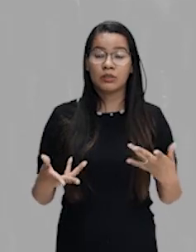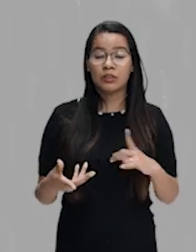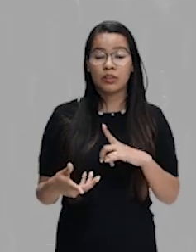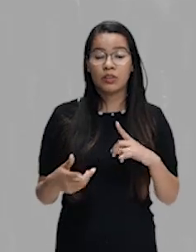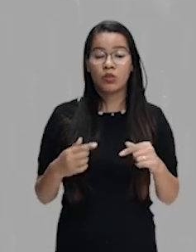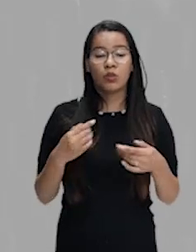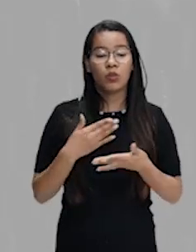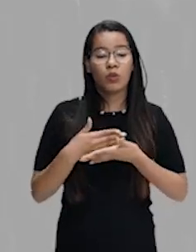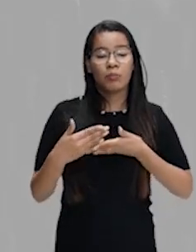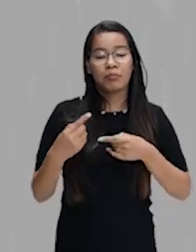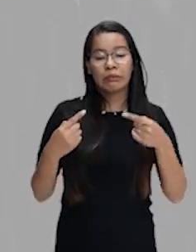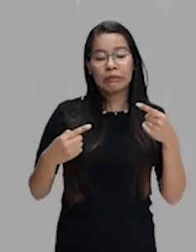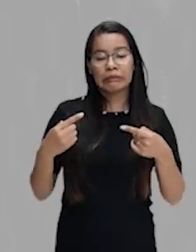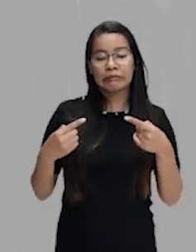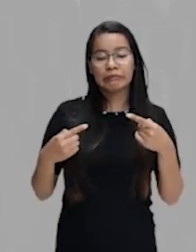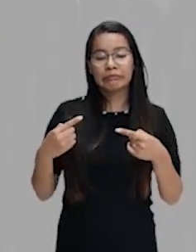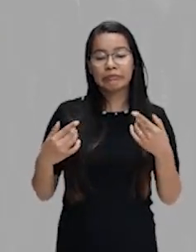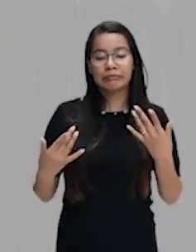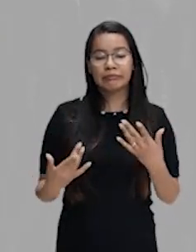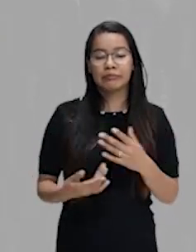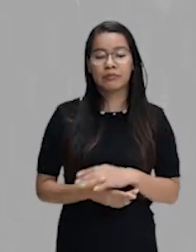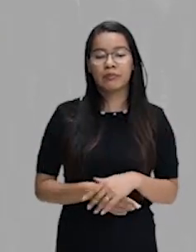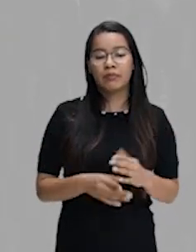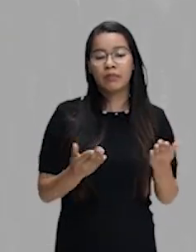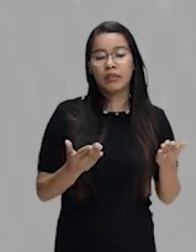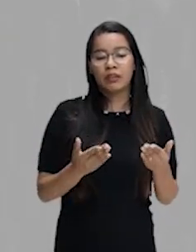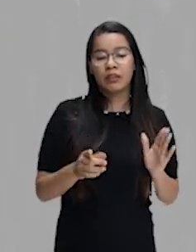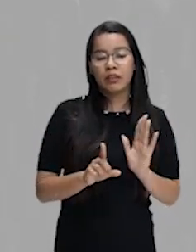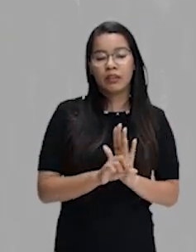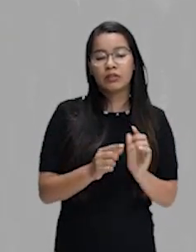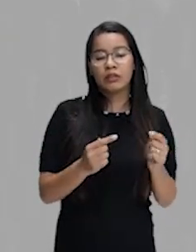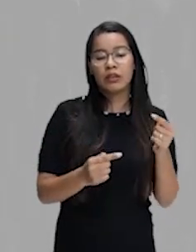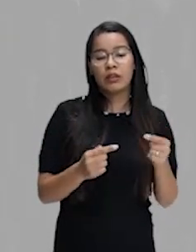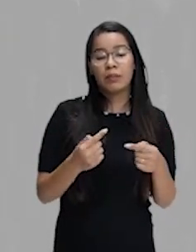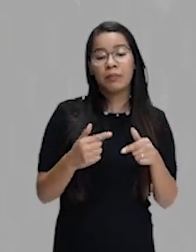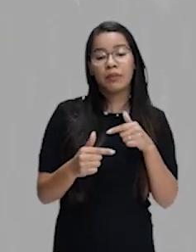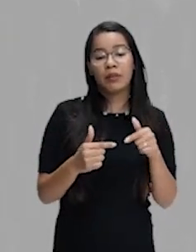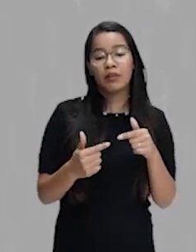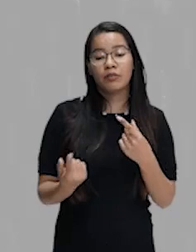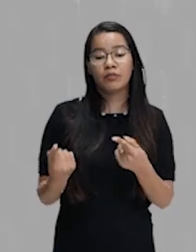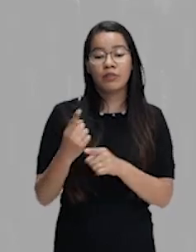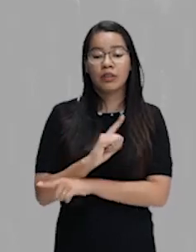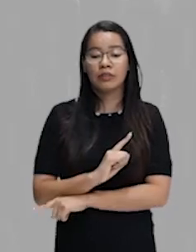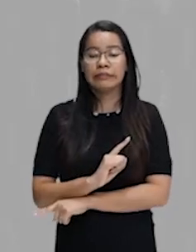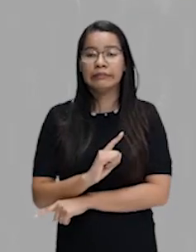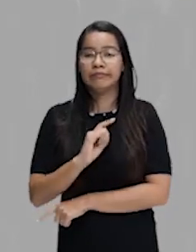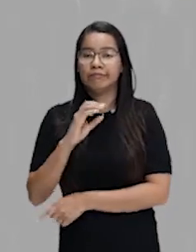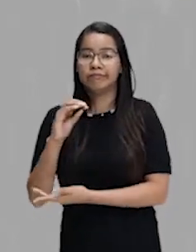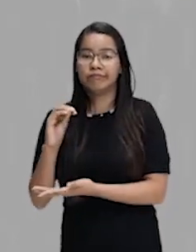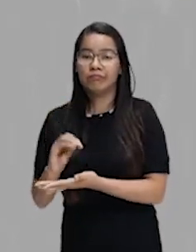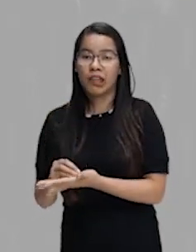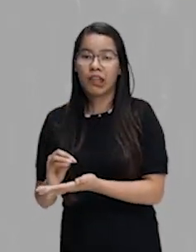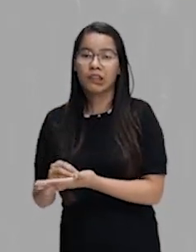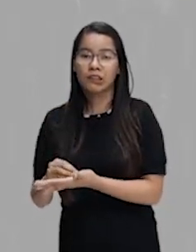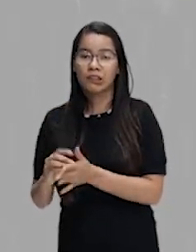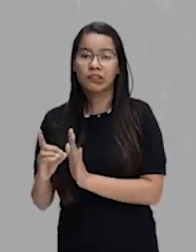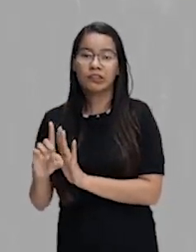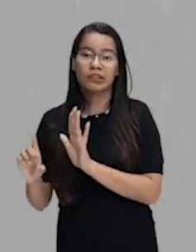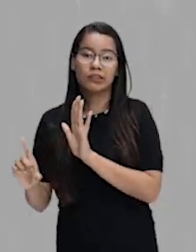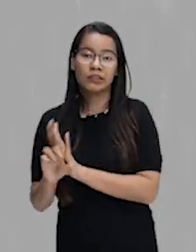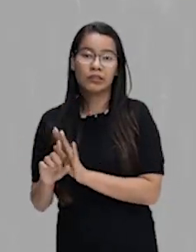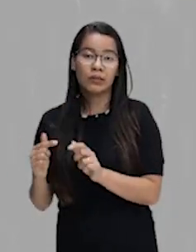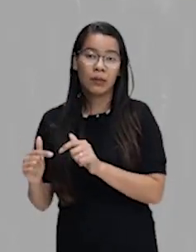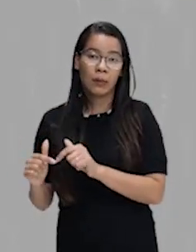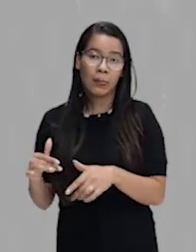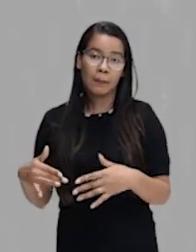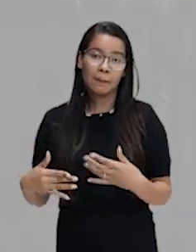Modernização das leis do trabalho versus precarização do trabalho. Porque enquanto algumas pessoas dizem que as leis estão sendo modernizadas